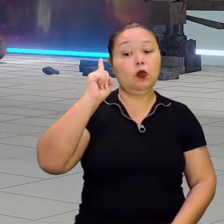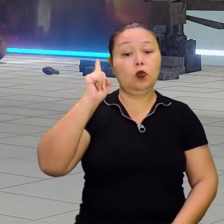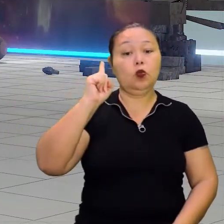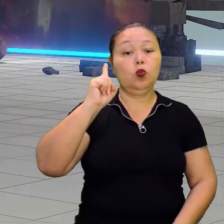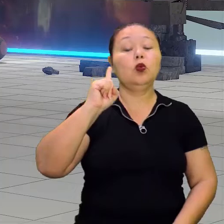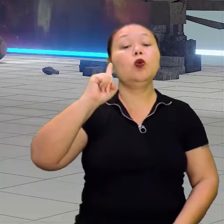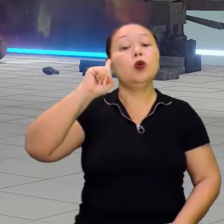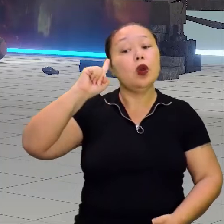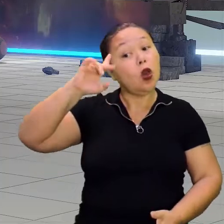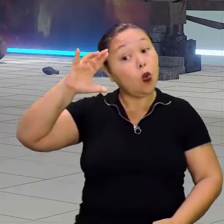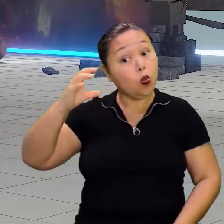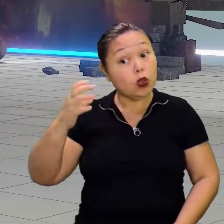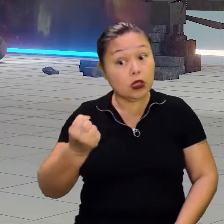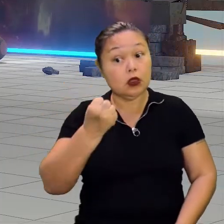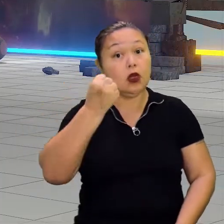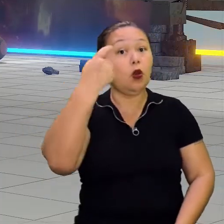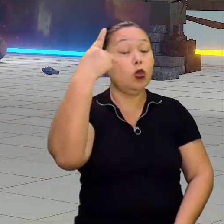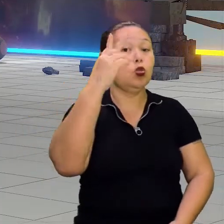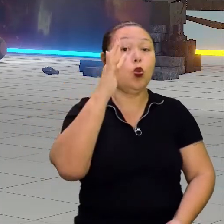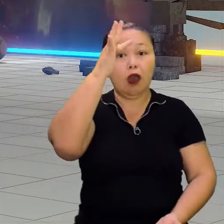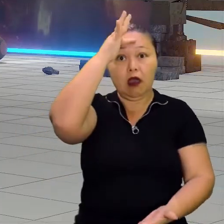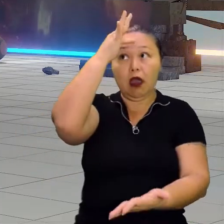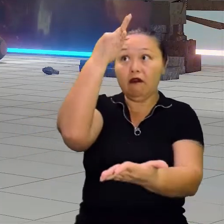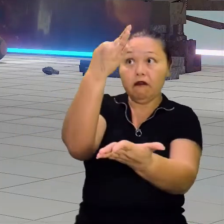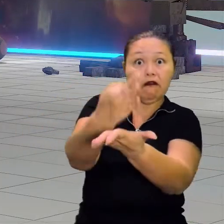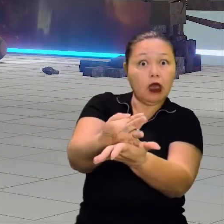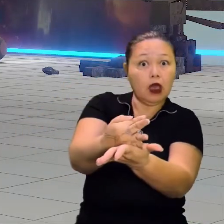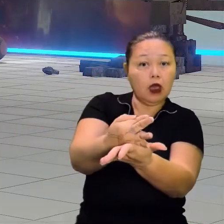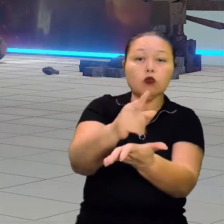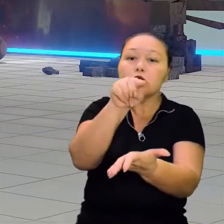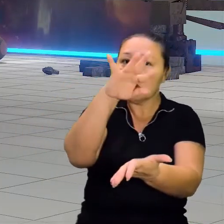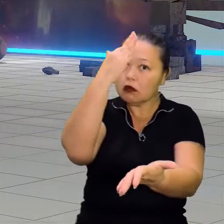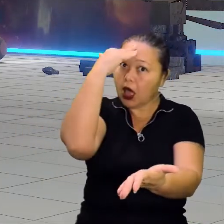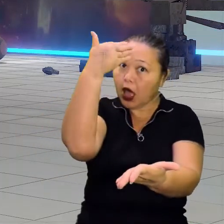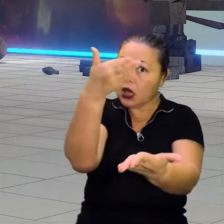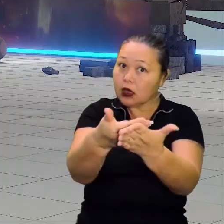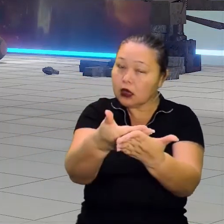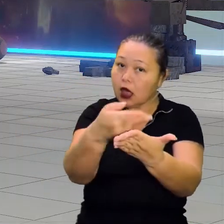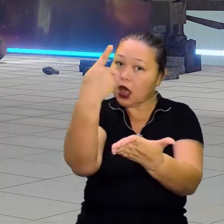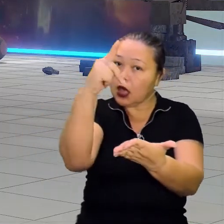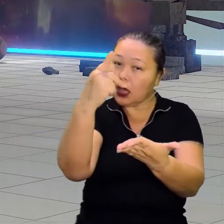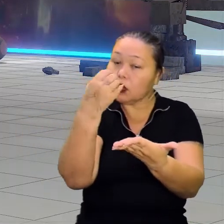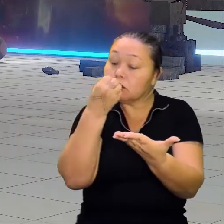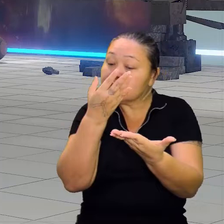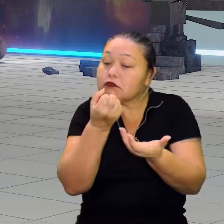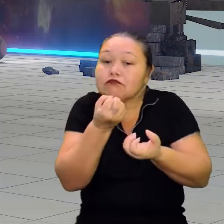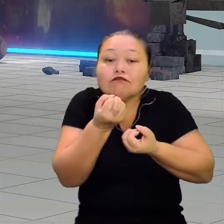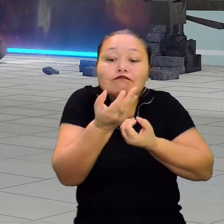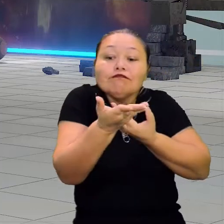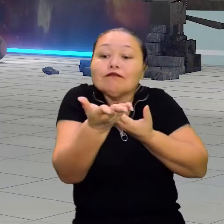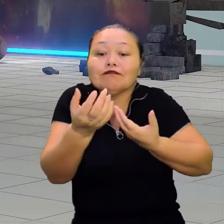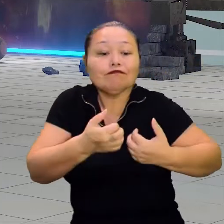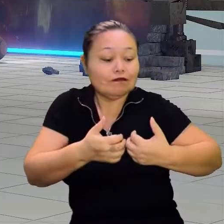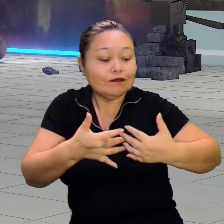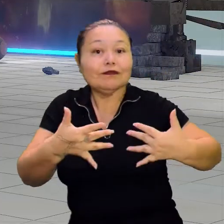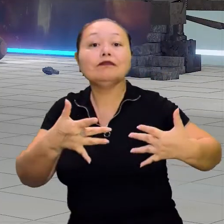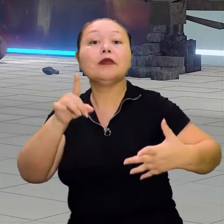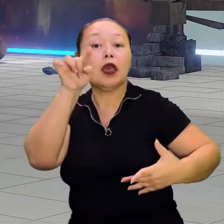que vai te salvar é a tua fé, a tua crença, a tua bondade. Isso é que vai te